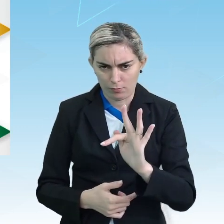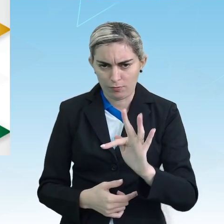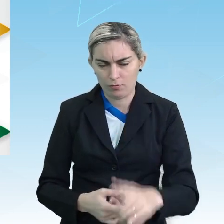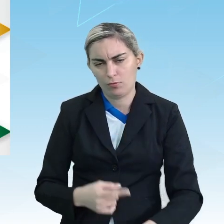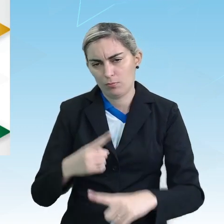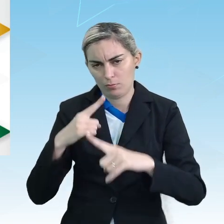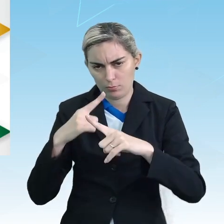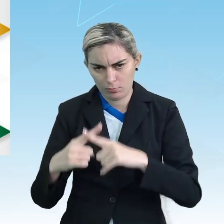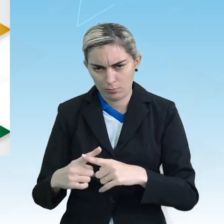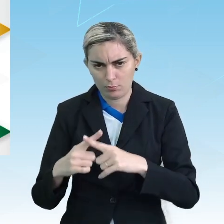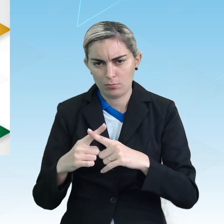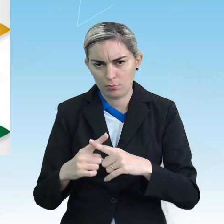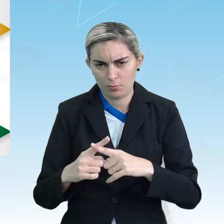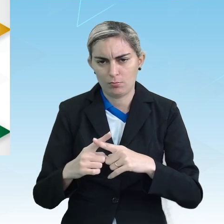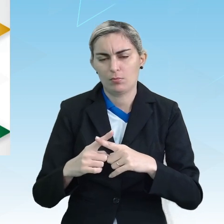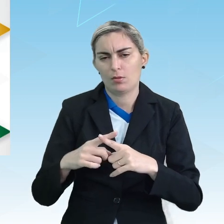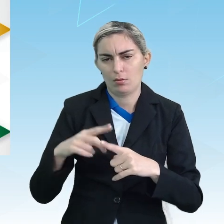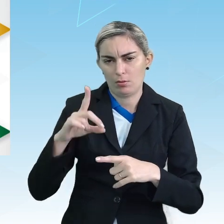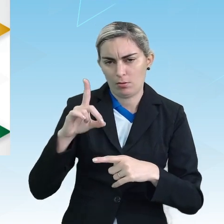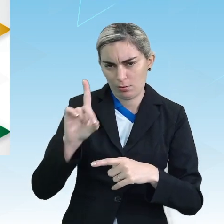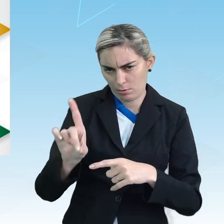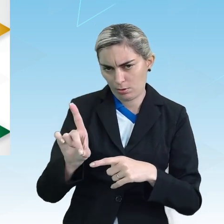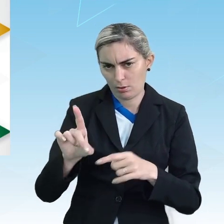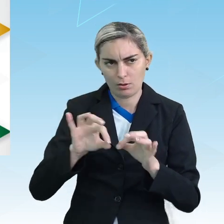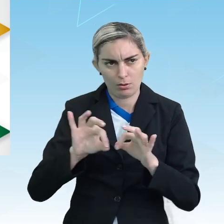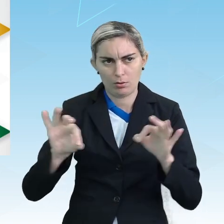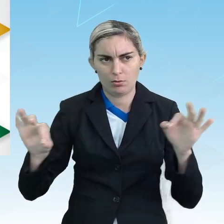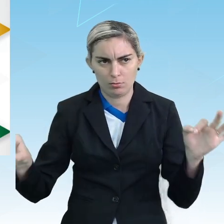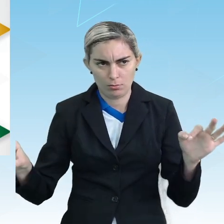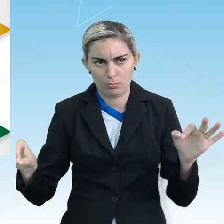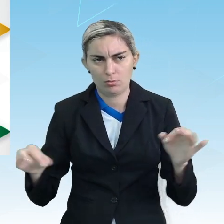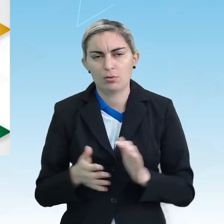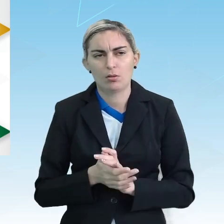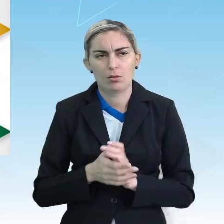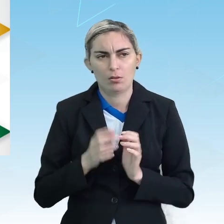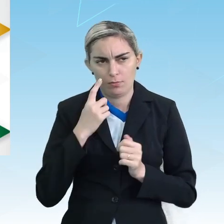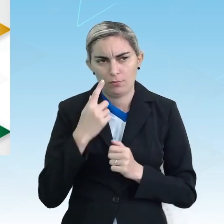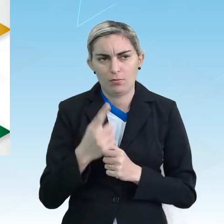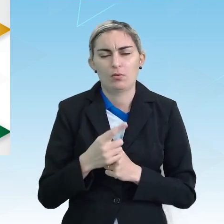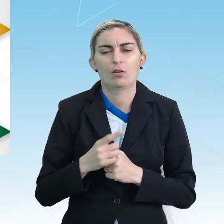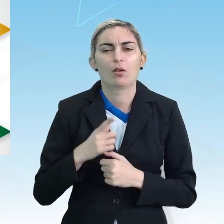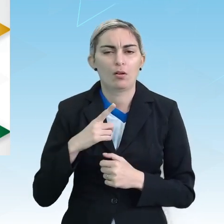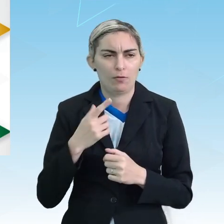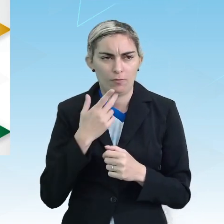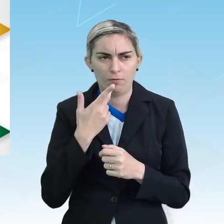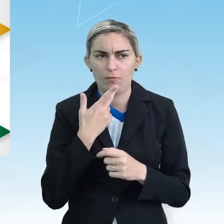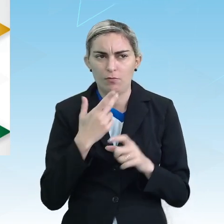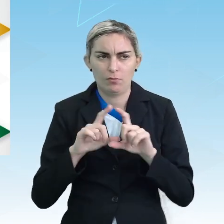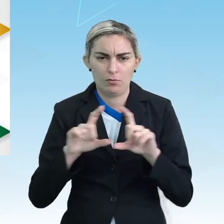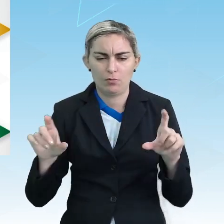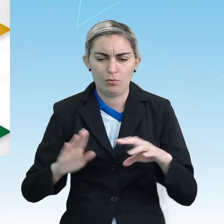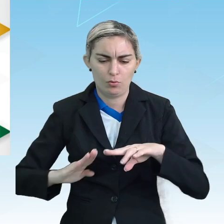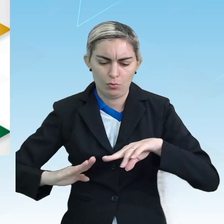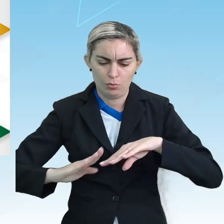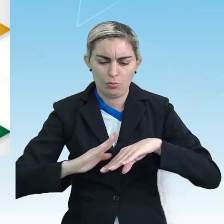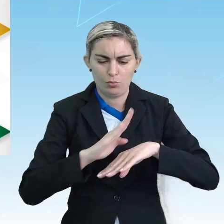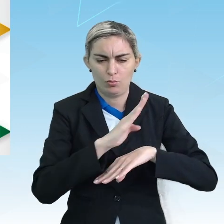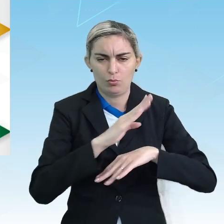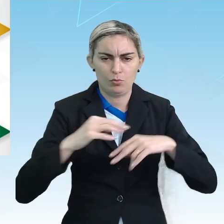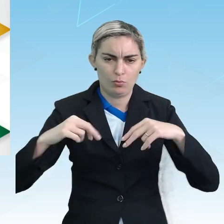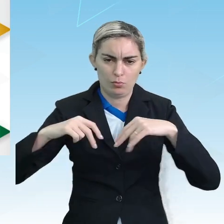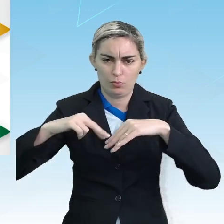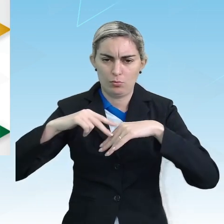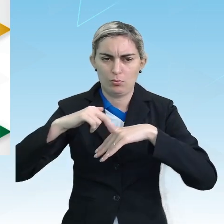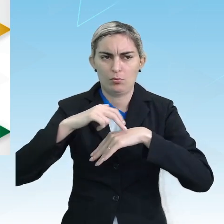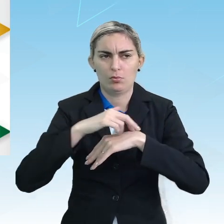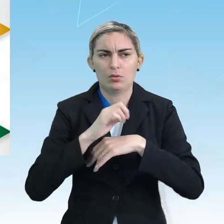pelo deslocamento. E continuando falando sobre o plano inclinado, portanto, aí, se